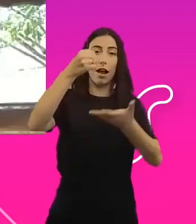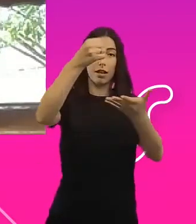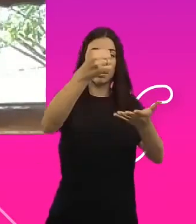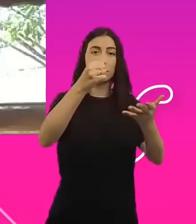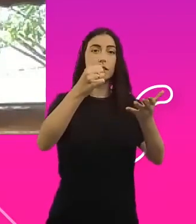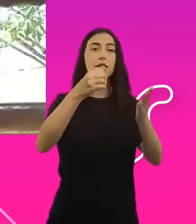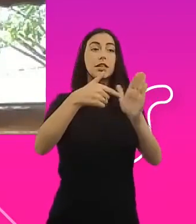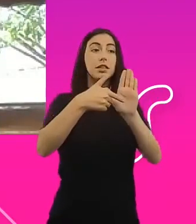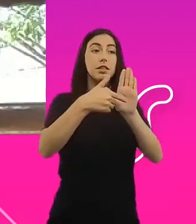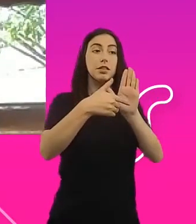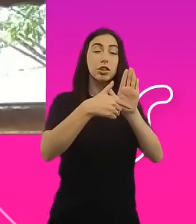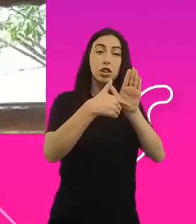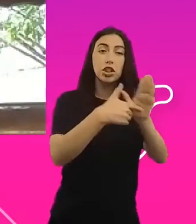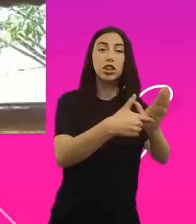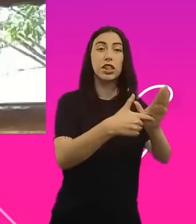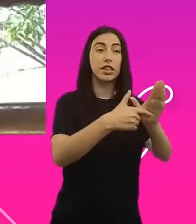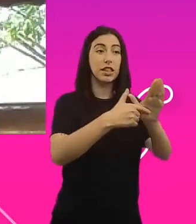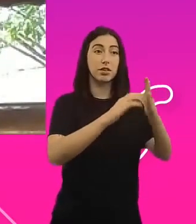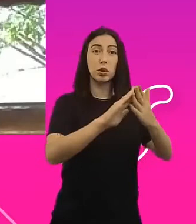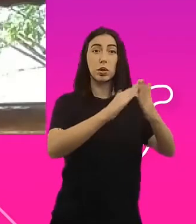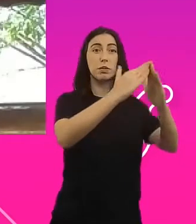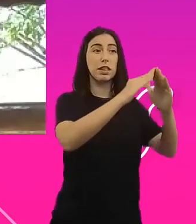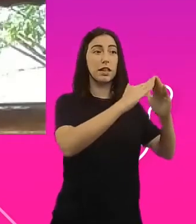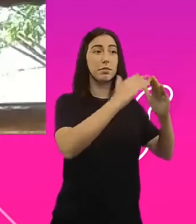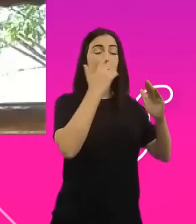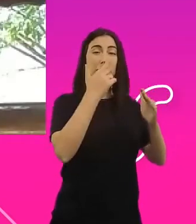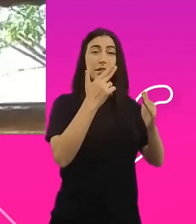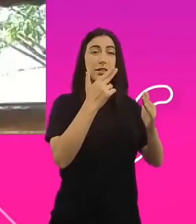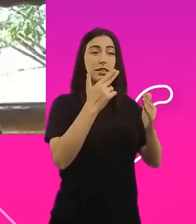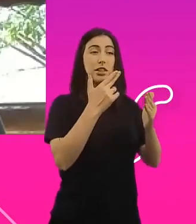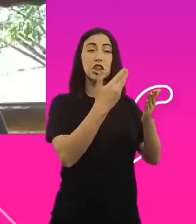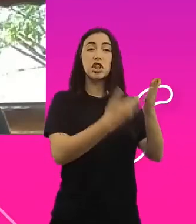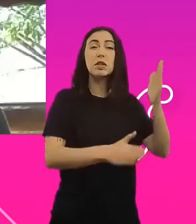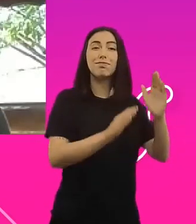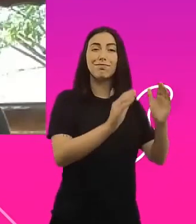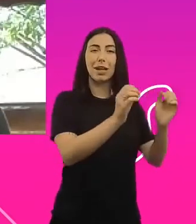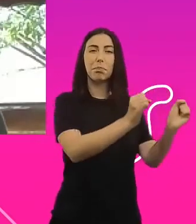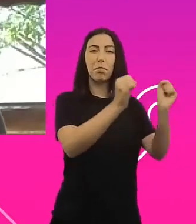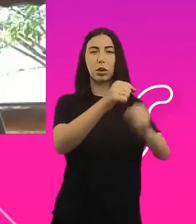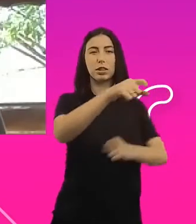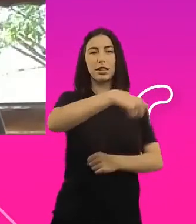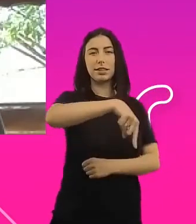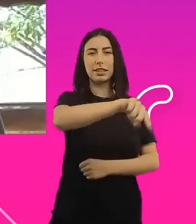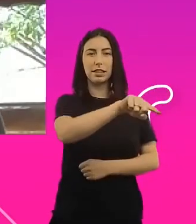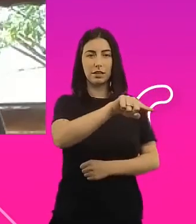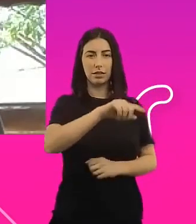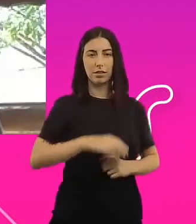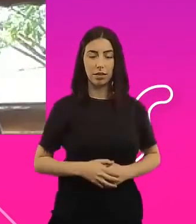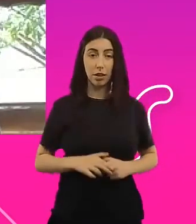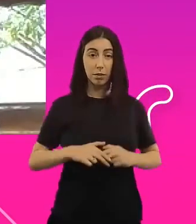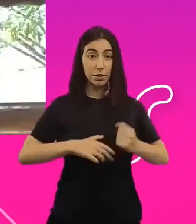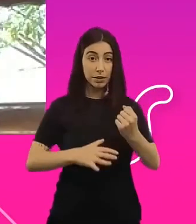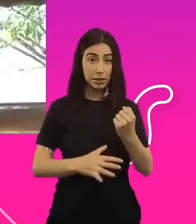era empoderador, né. Então, para garantir a autonomia das pessoas, a gente